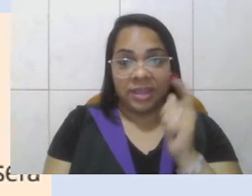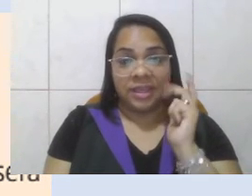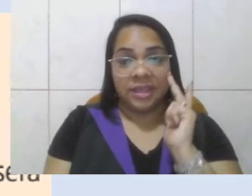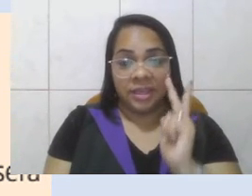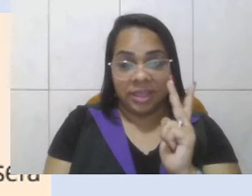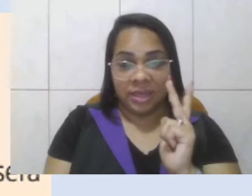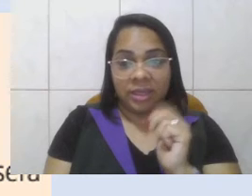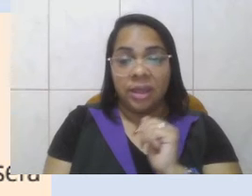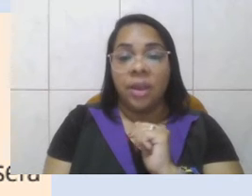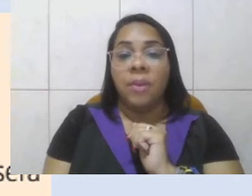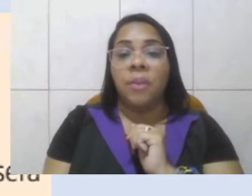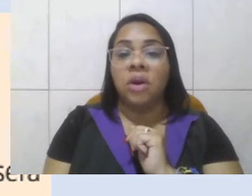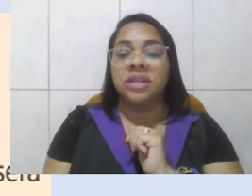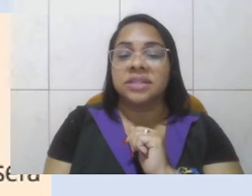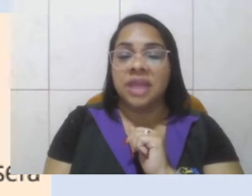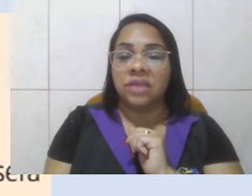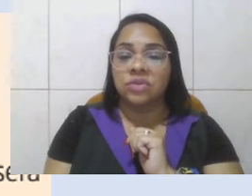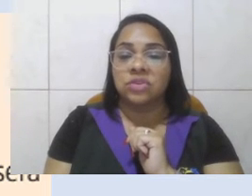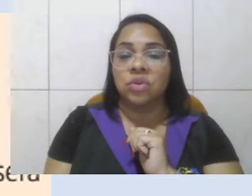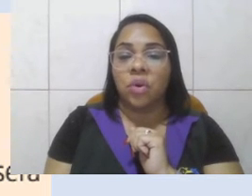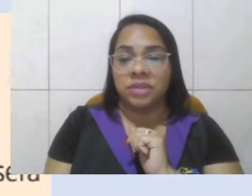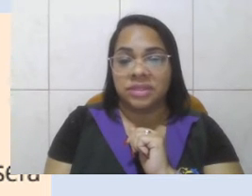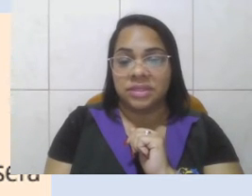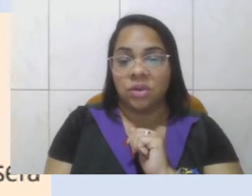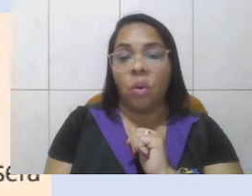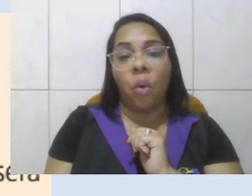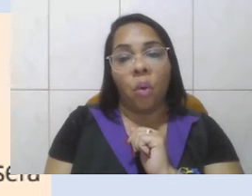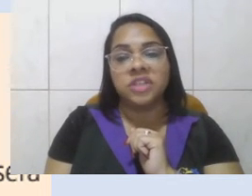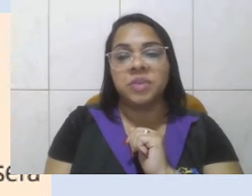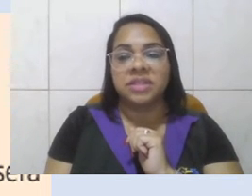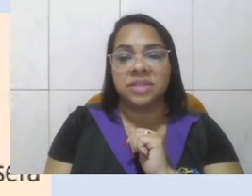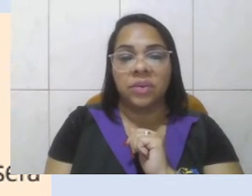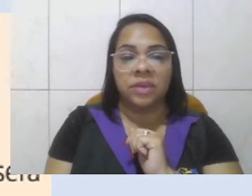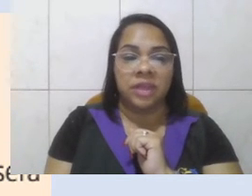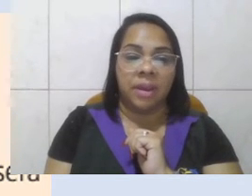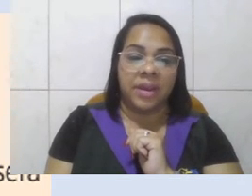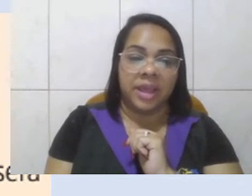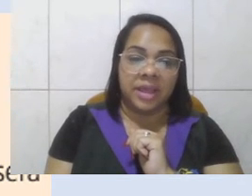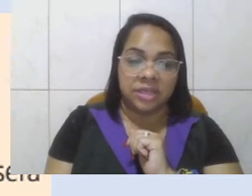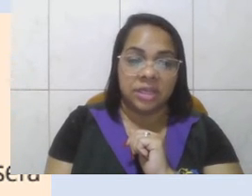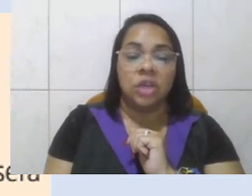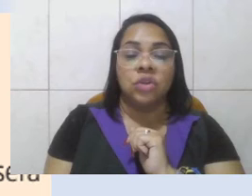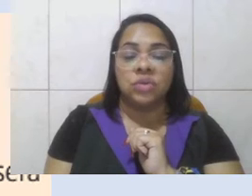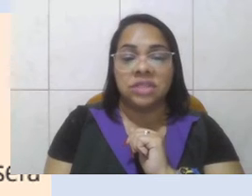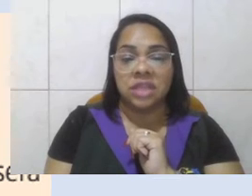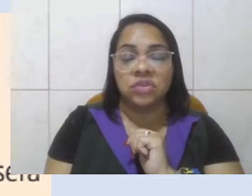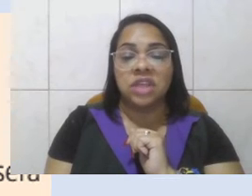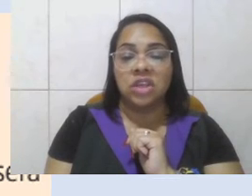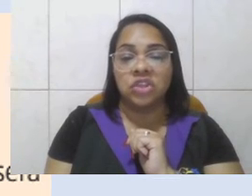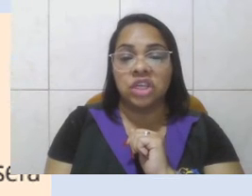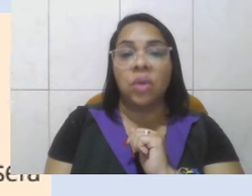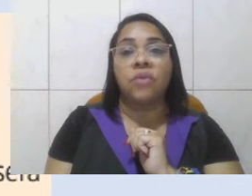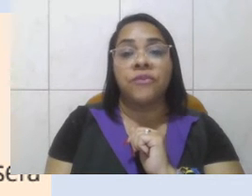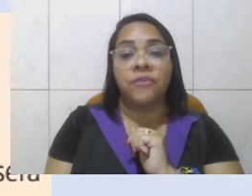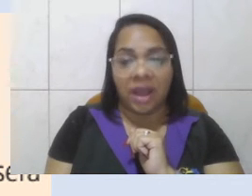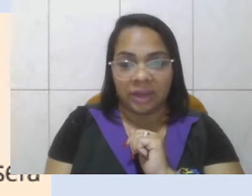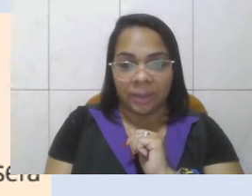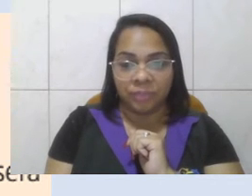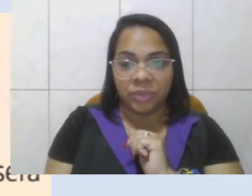você e ele podem estar nos nomes ou expressão que aparece nos textos que